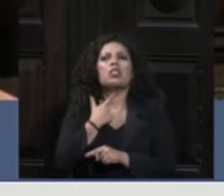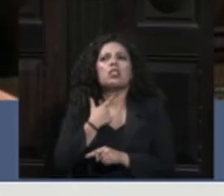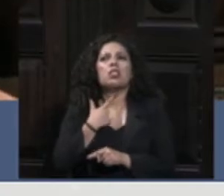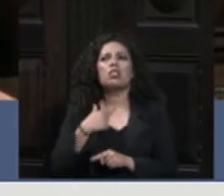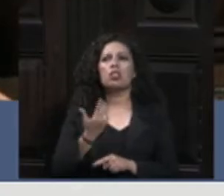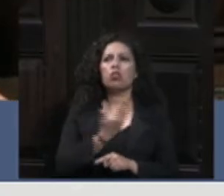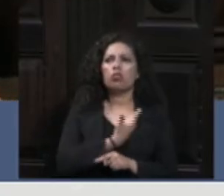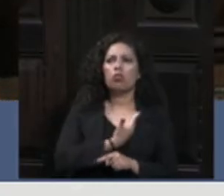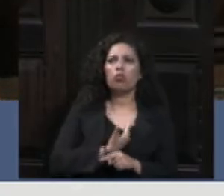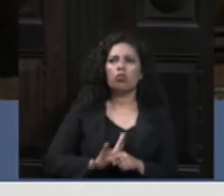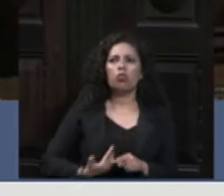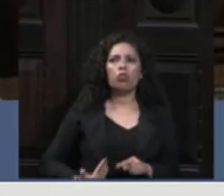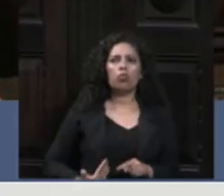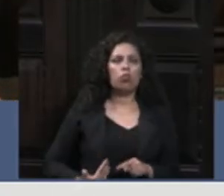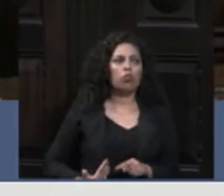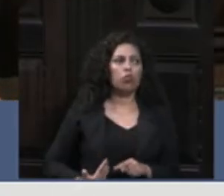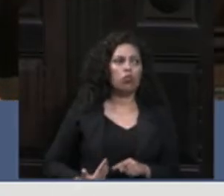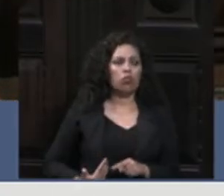governos